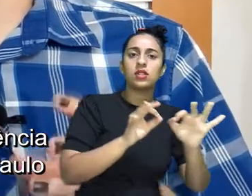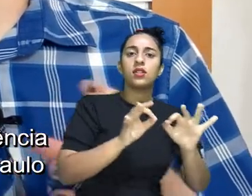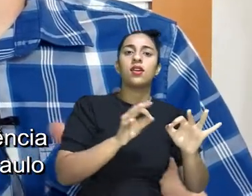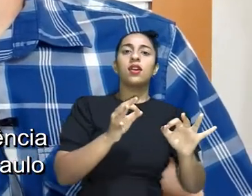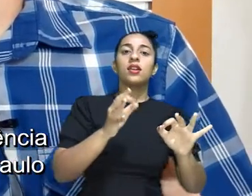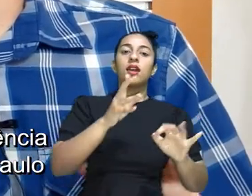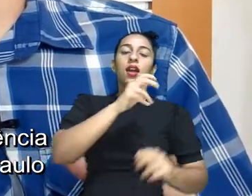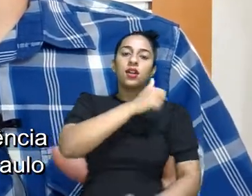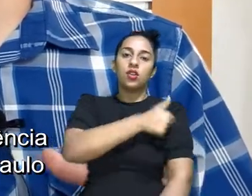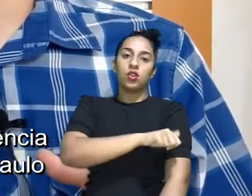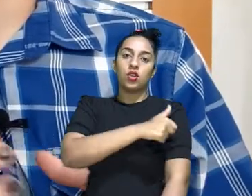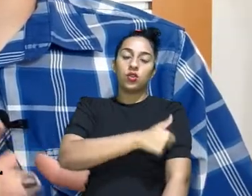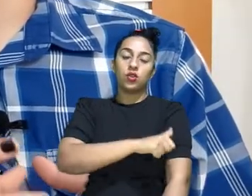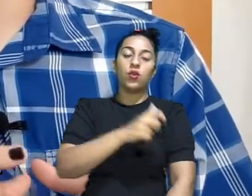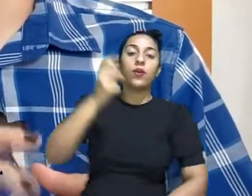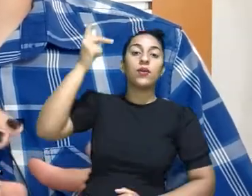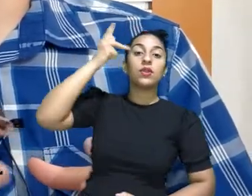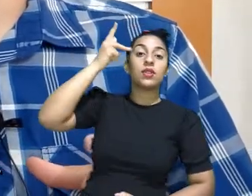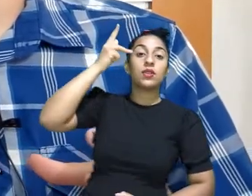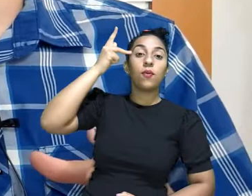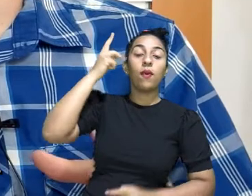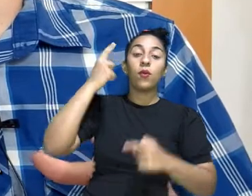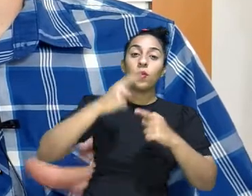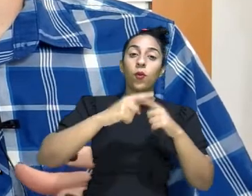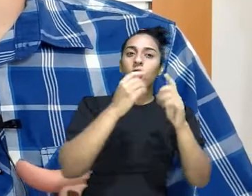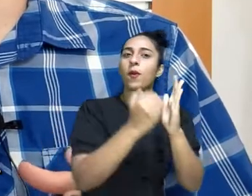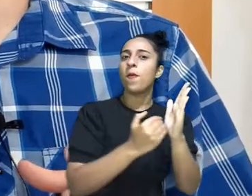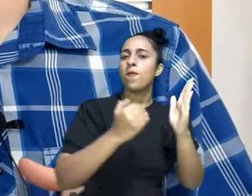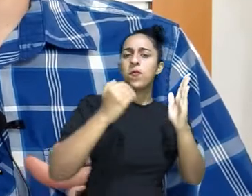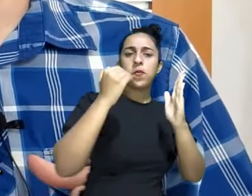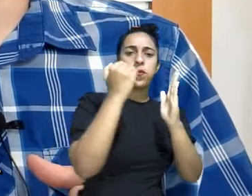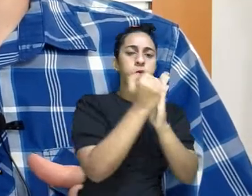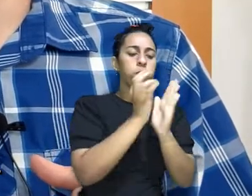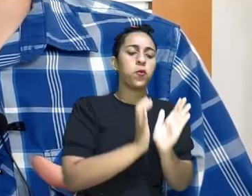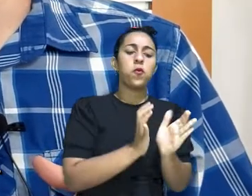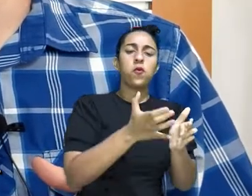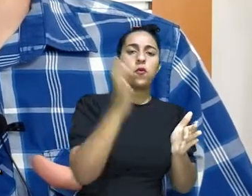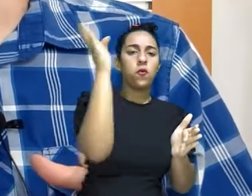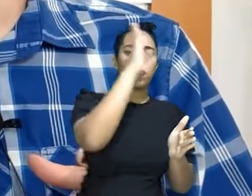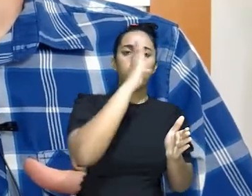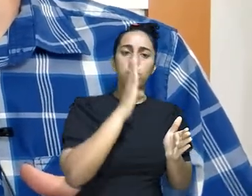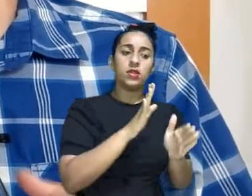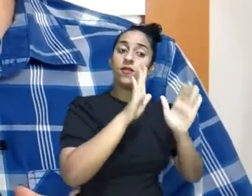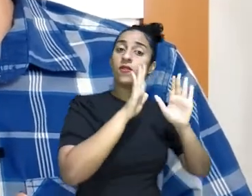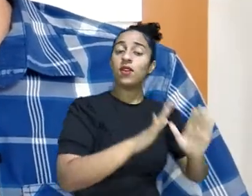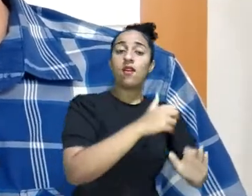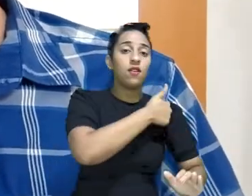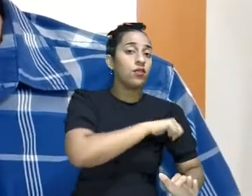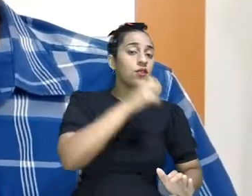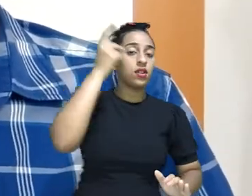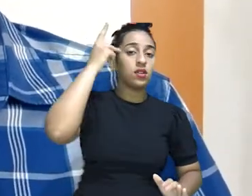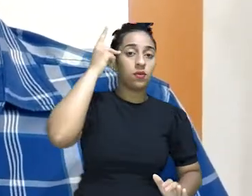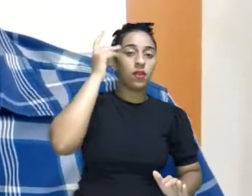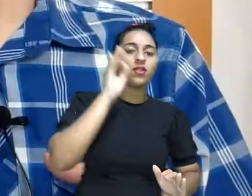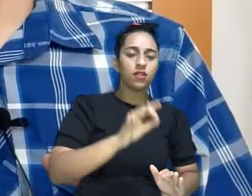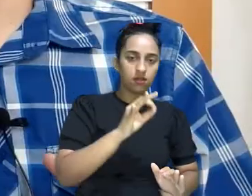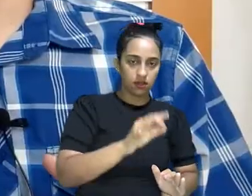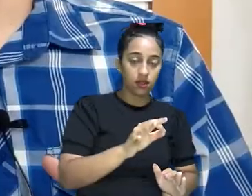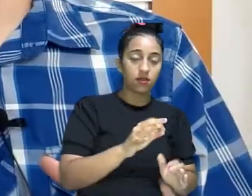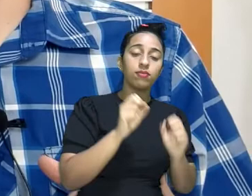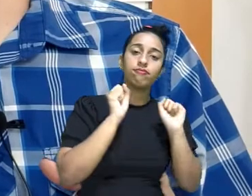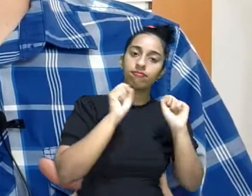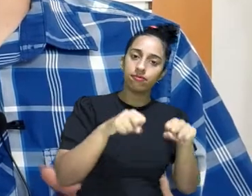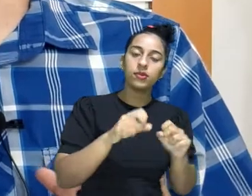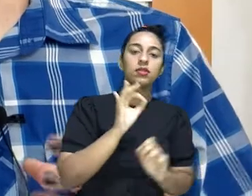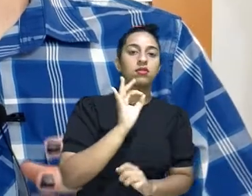arquitetada no eixo rio-são Paulo onde estava Dom Pedro e Gran o limite brasileira na sua volta uma Tá certo isso gente